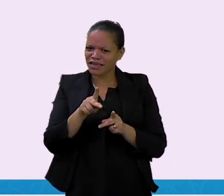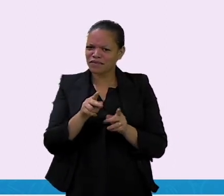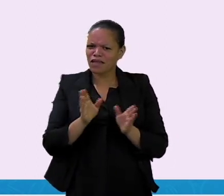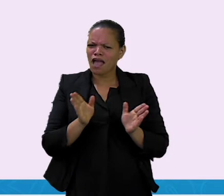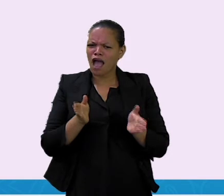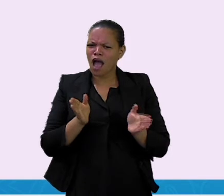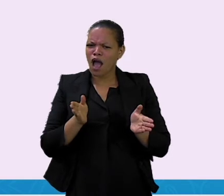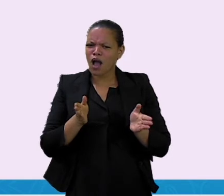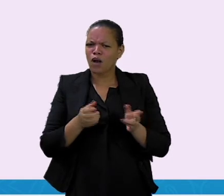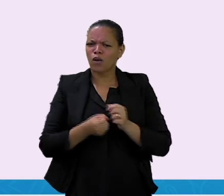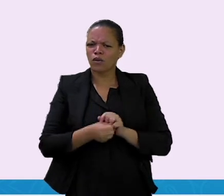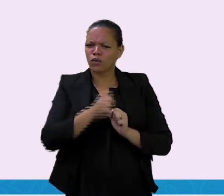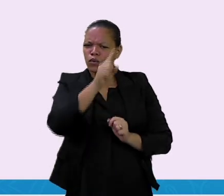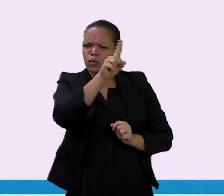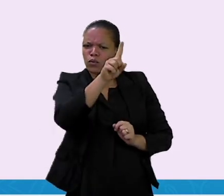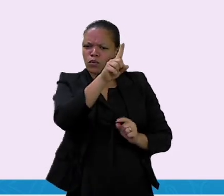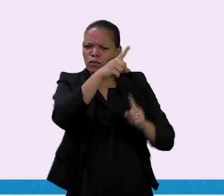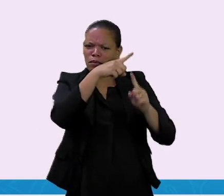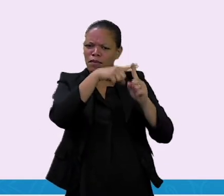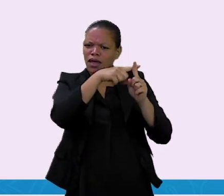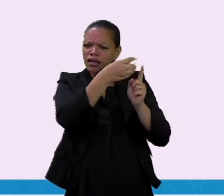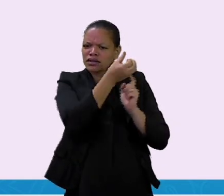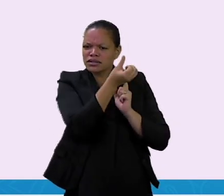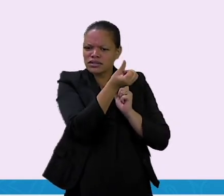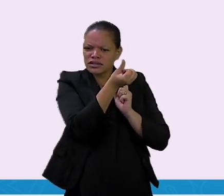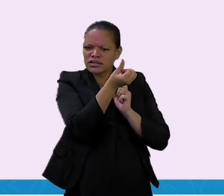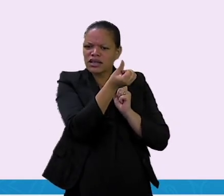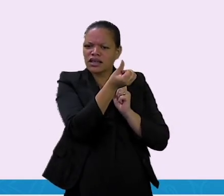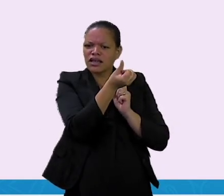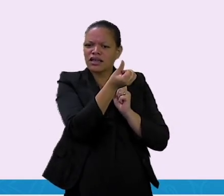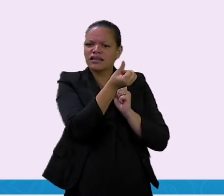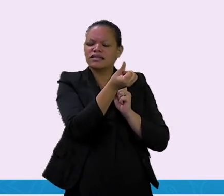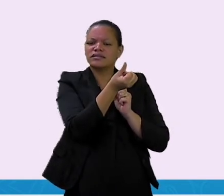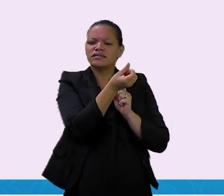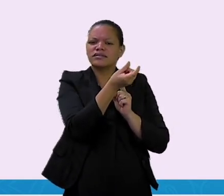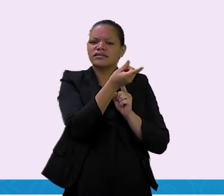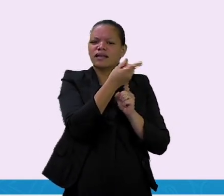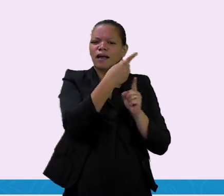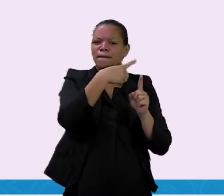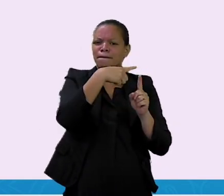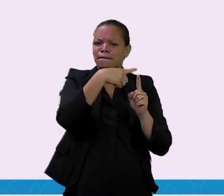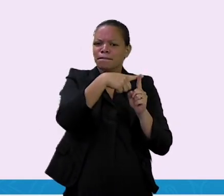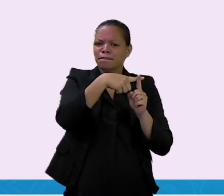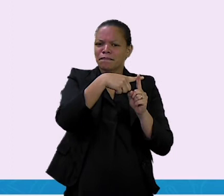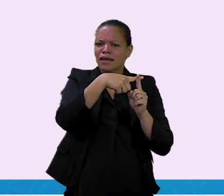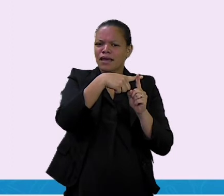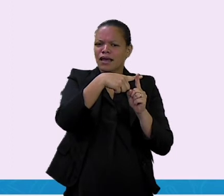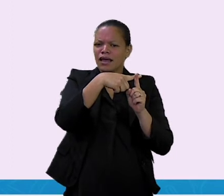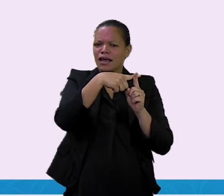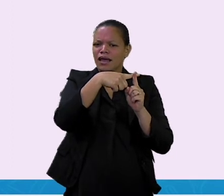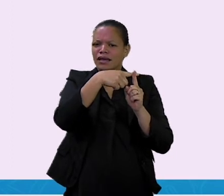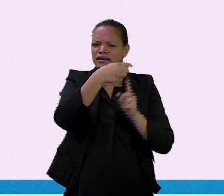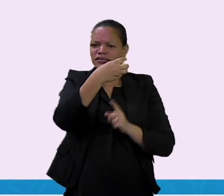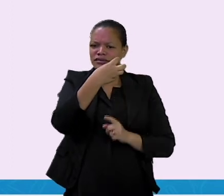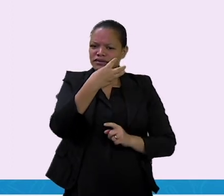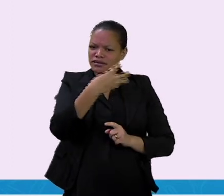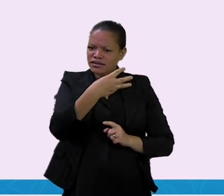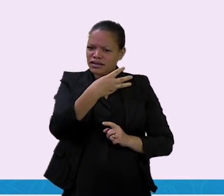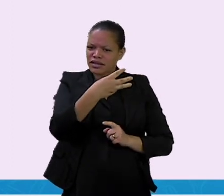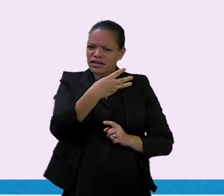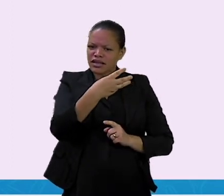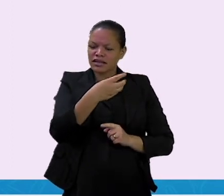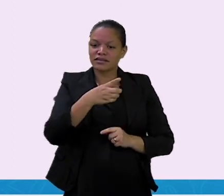1. 1 mais 6, pode usar o seu dedinho. 7. 7 mais